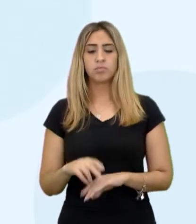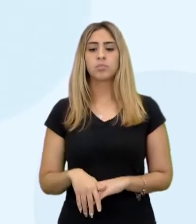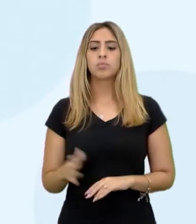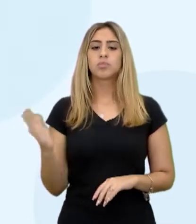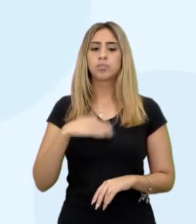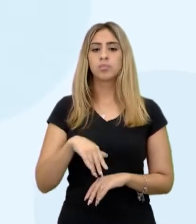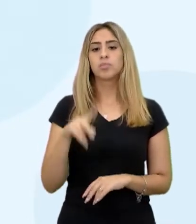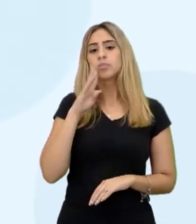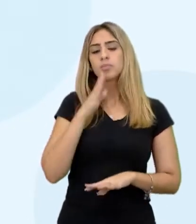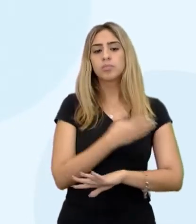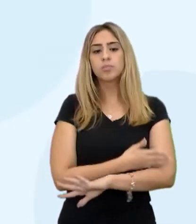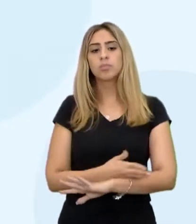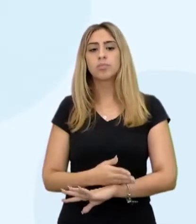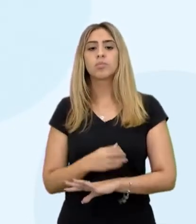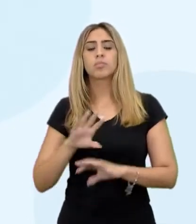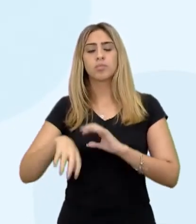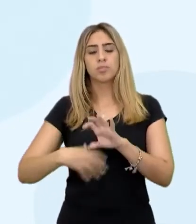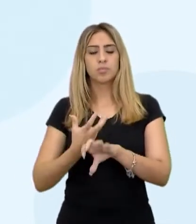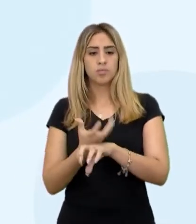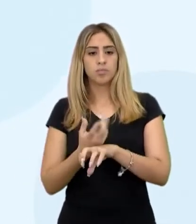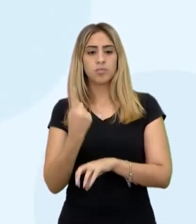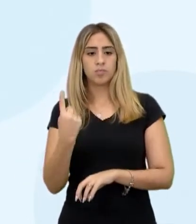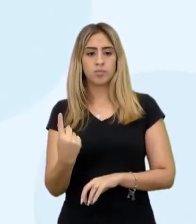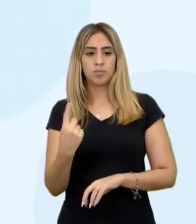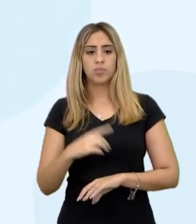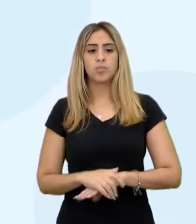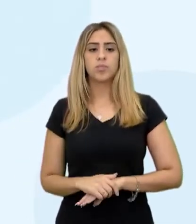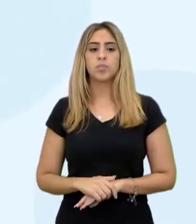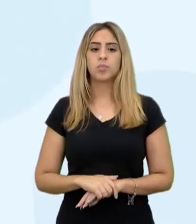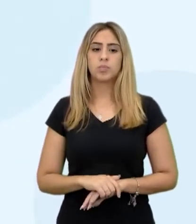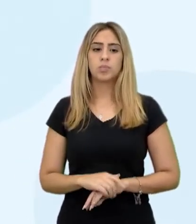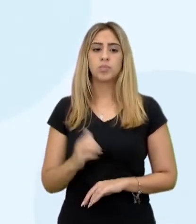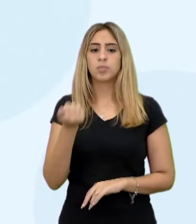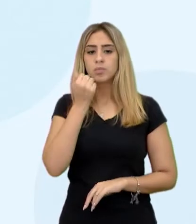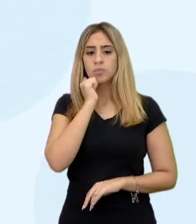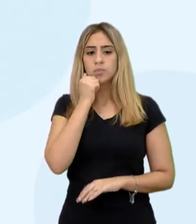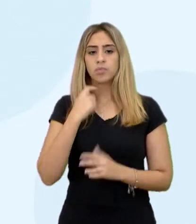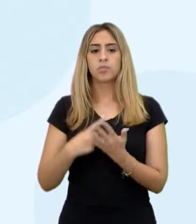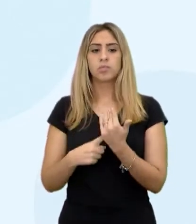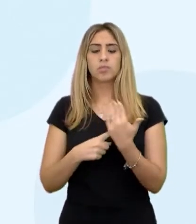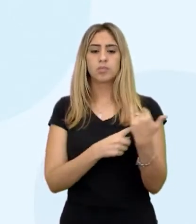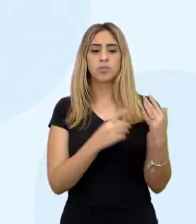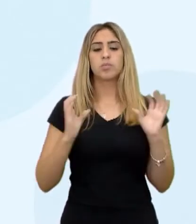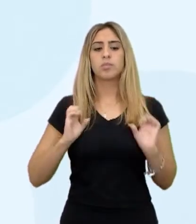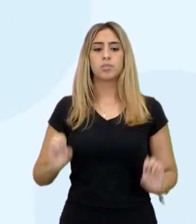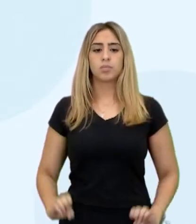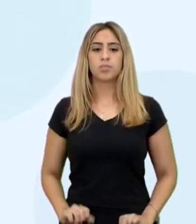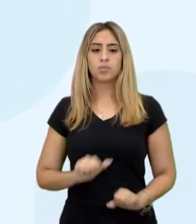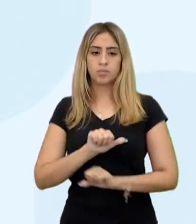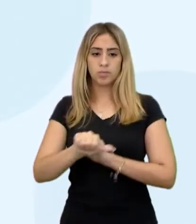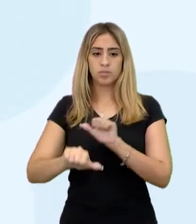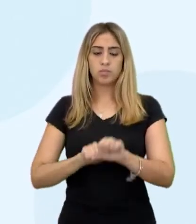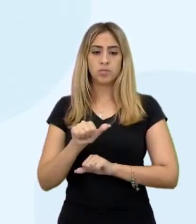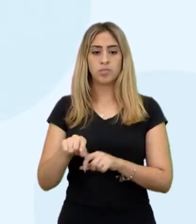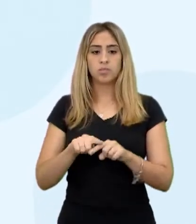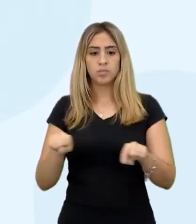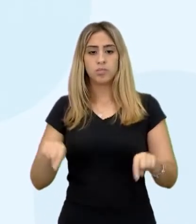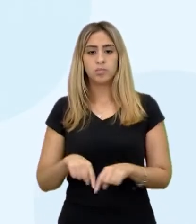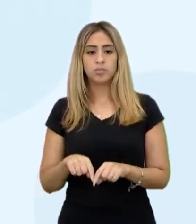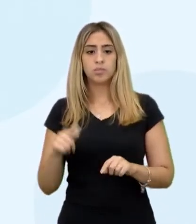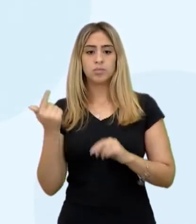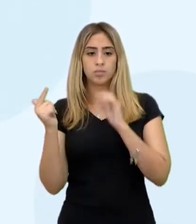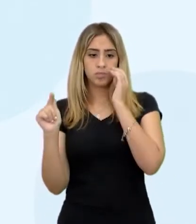vamos começar aqui na nossa unidade 1. Olha aqui os componentes, né? Ciência, tecnologia e ética, transformações do